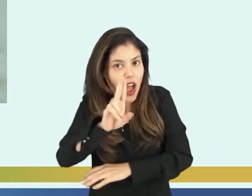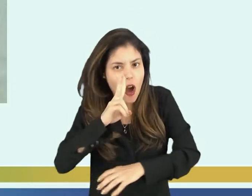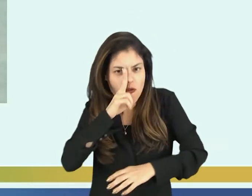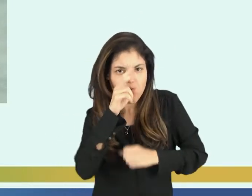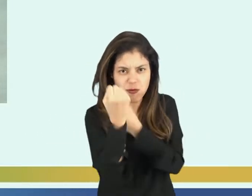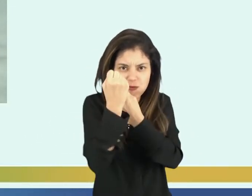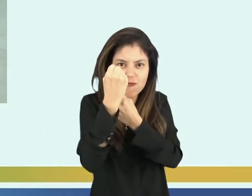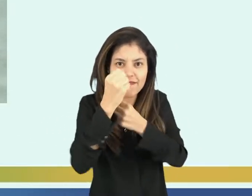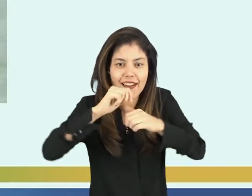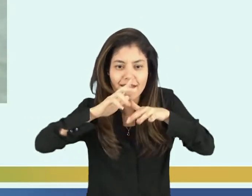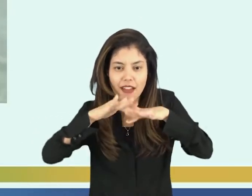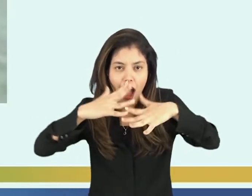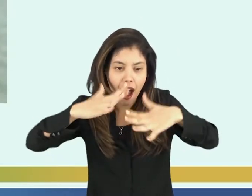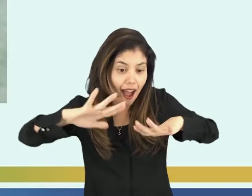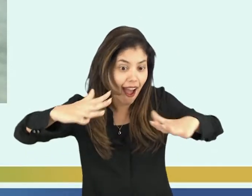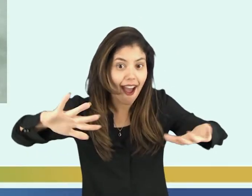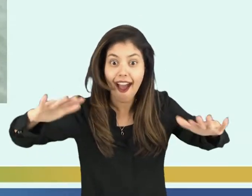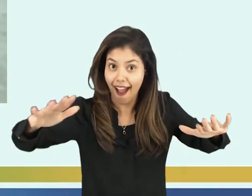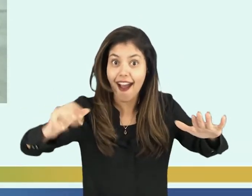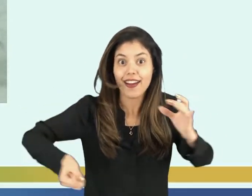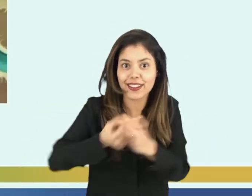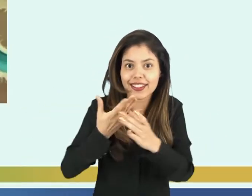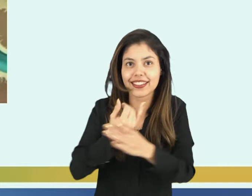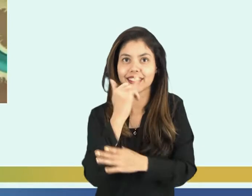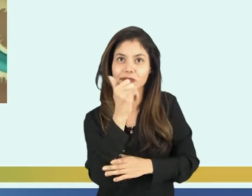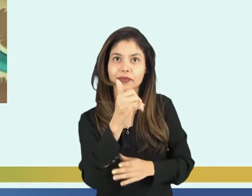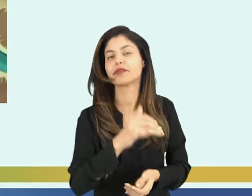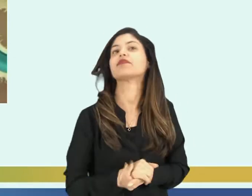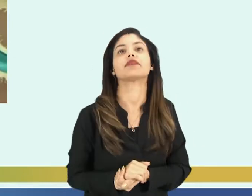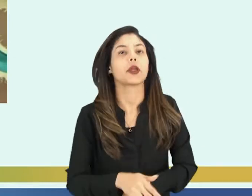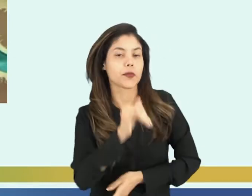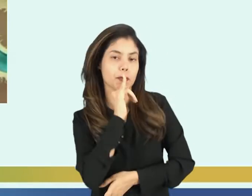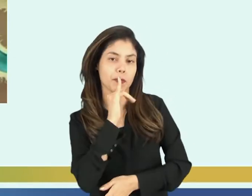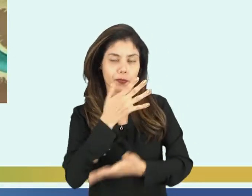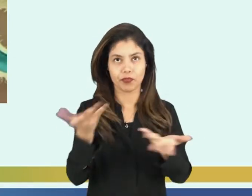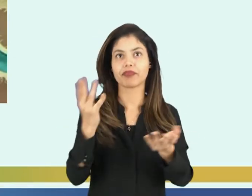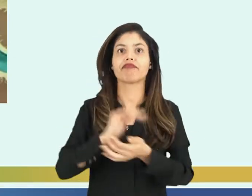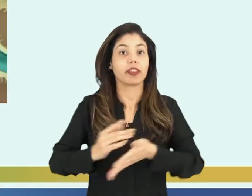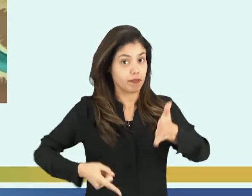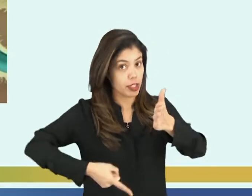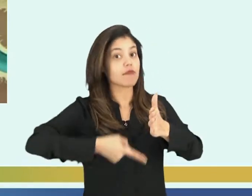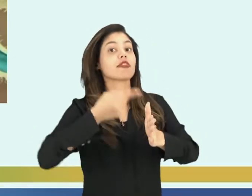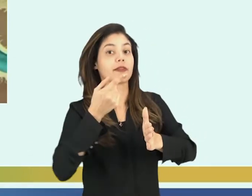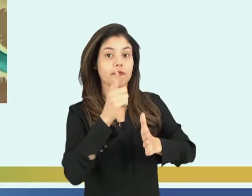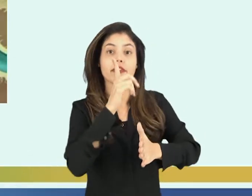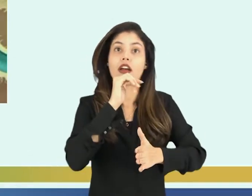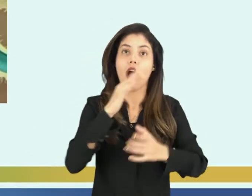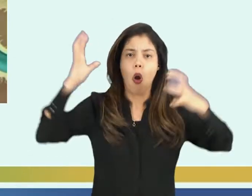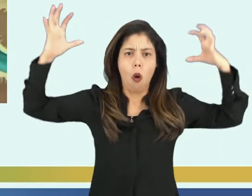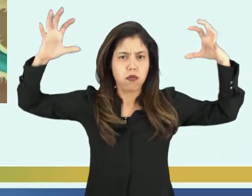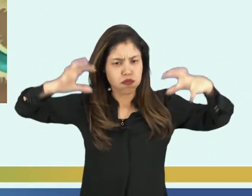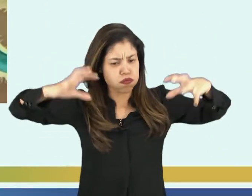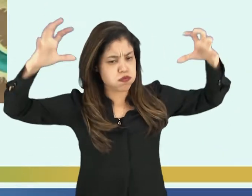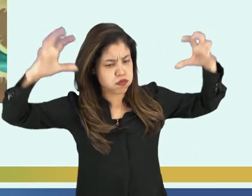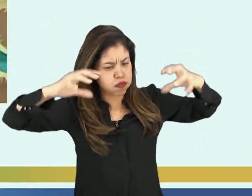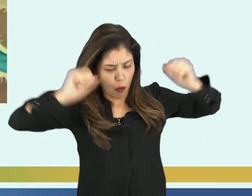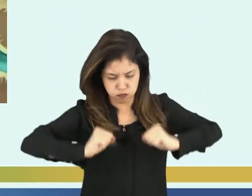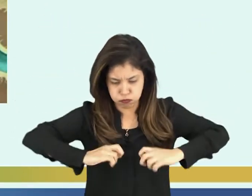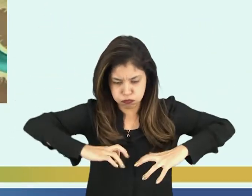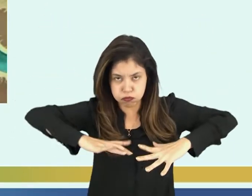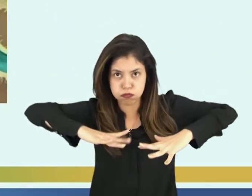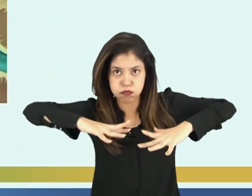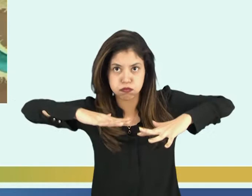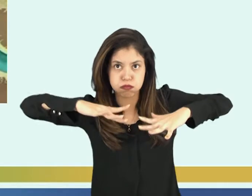força das águas para produzir eletricidade. É assim, primeiro, as águas das chuvas vão enchendo uma